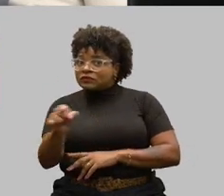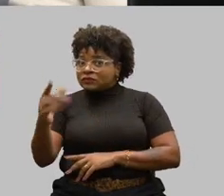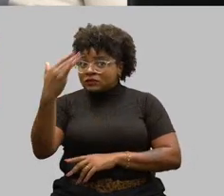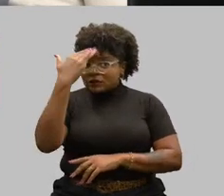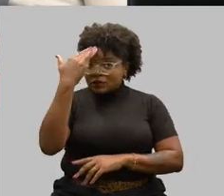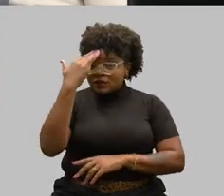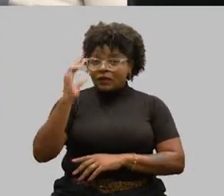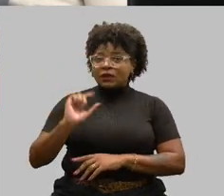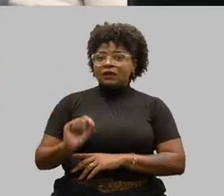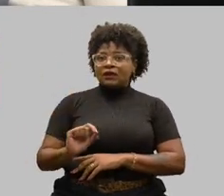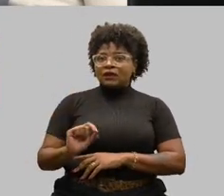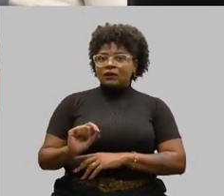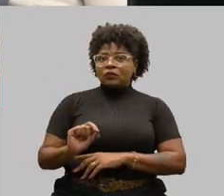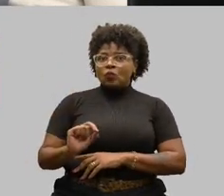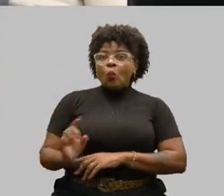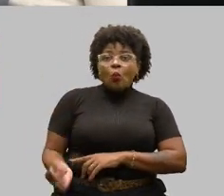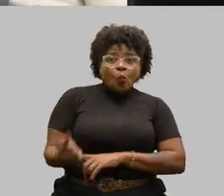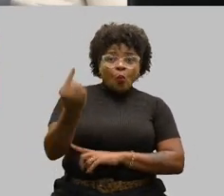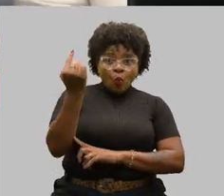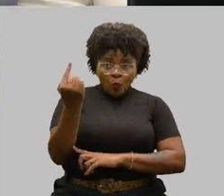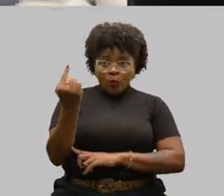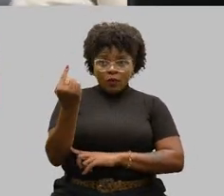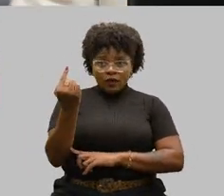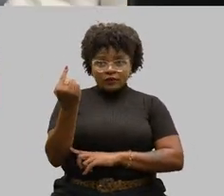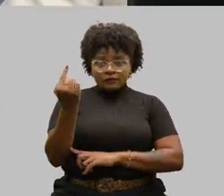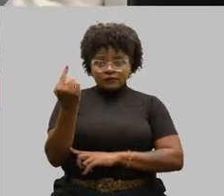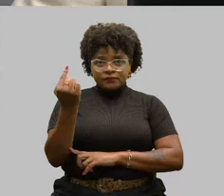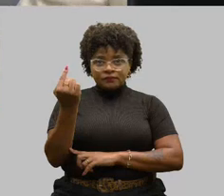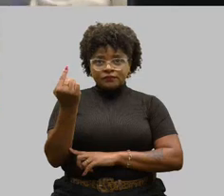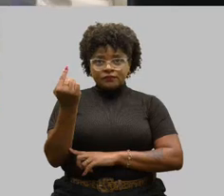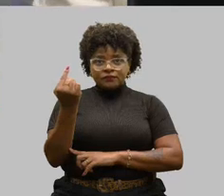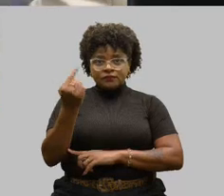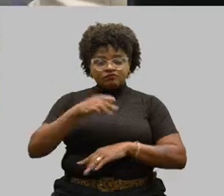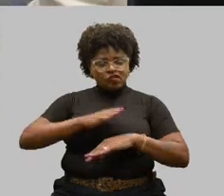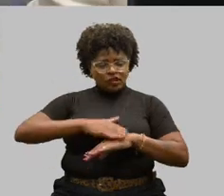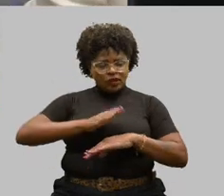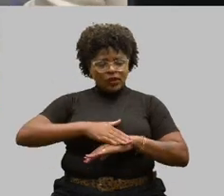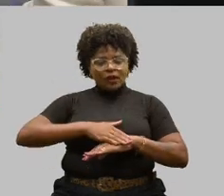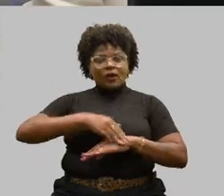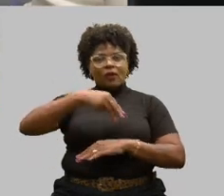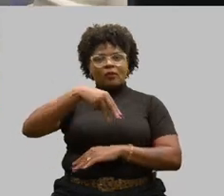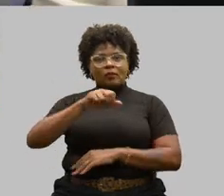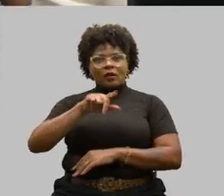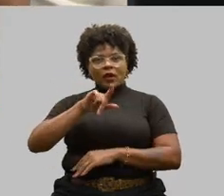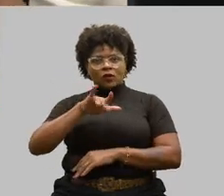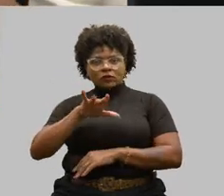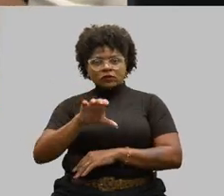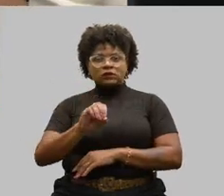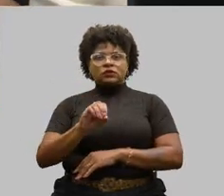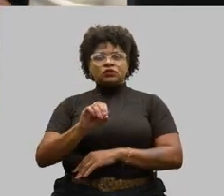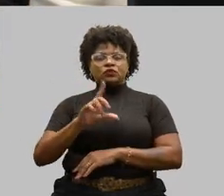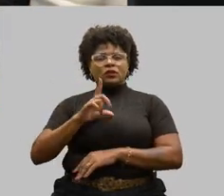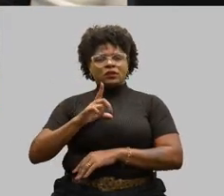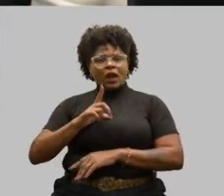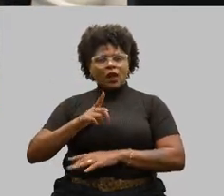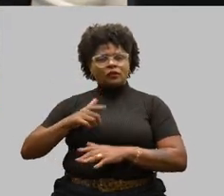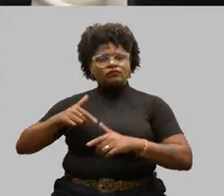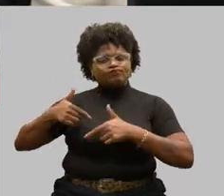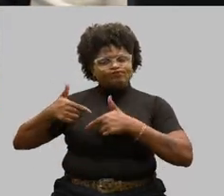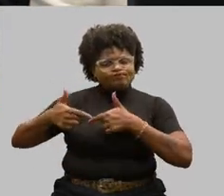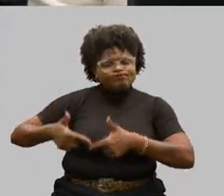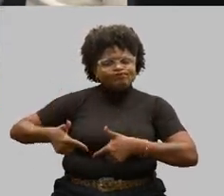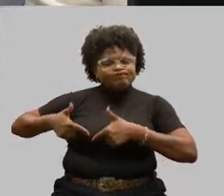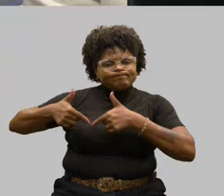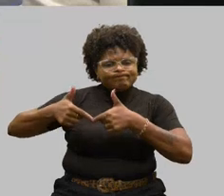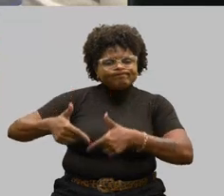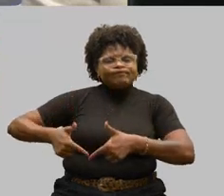delas na qual eu Doutor Maurício temos lutado não depende da